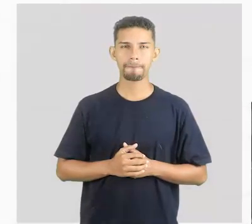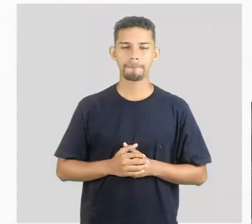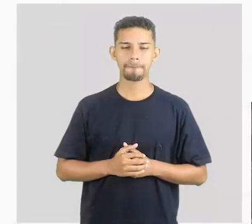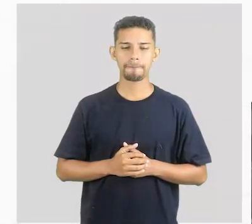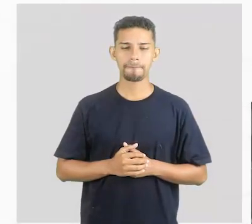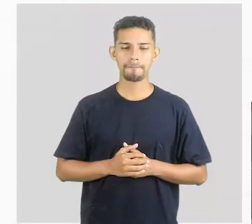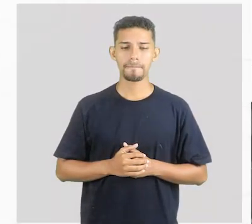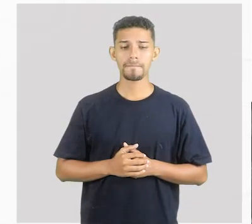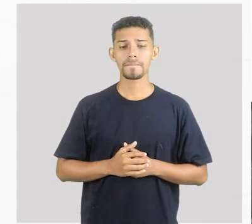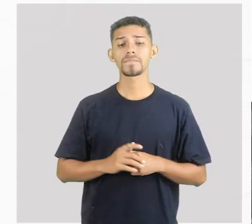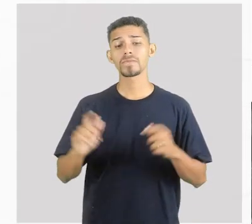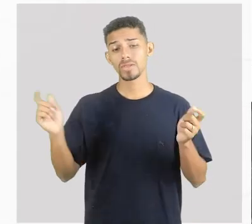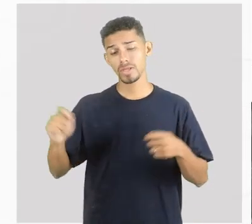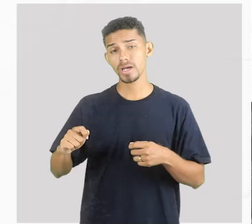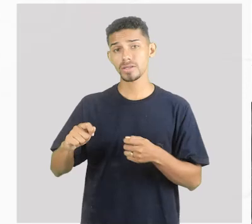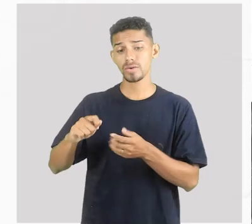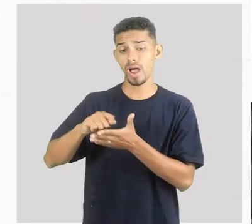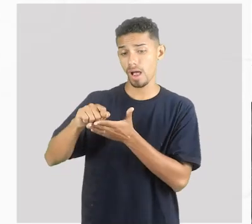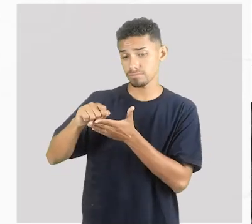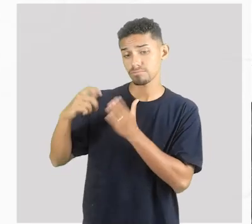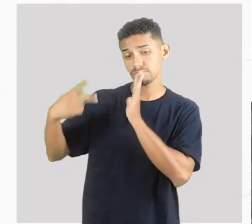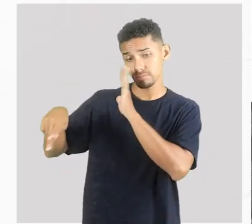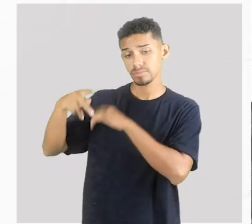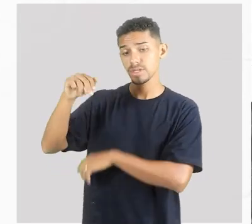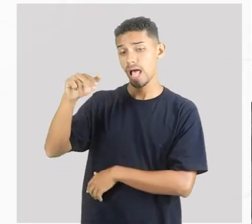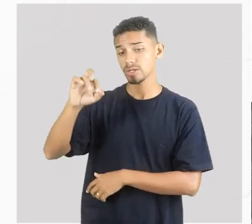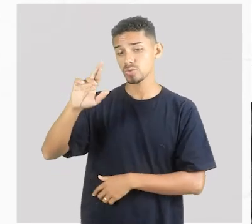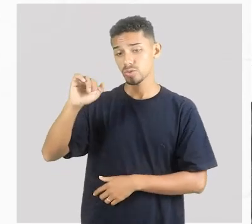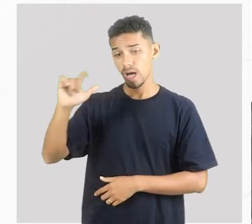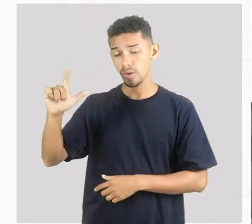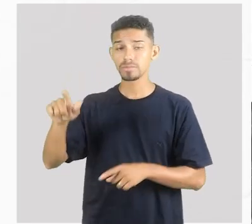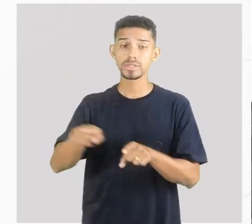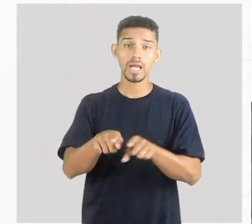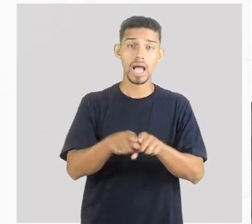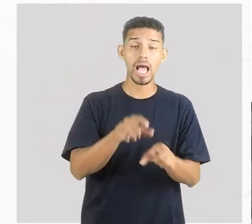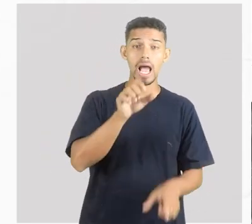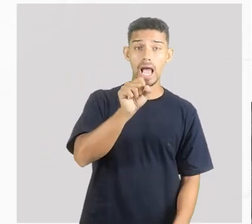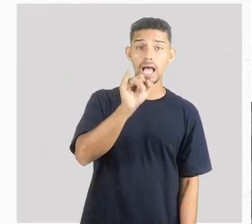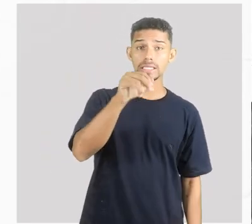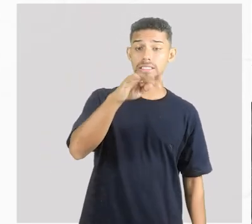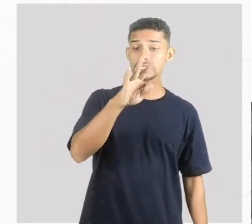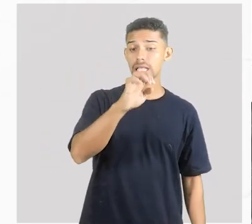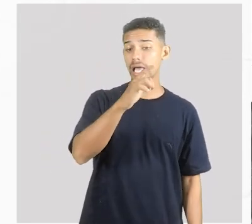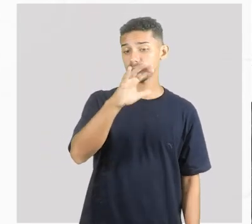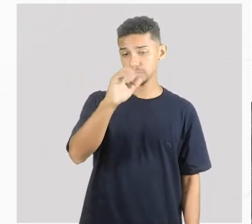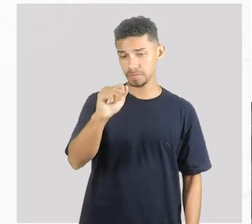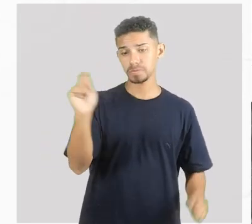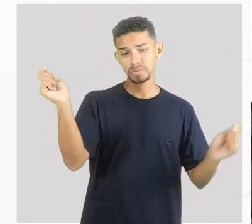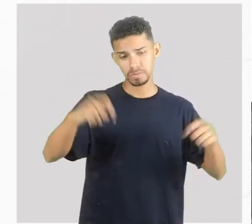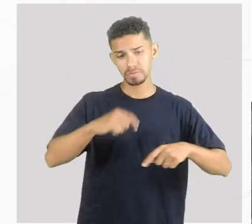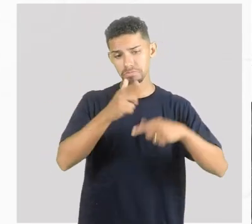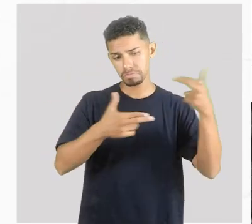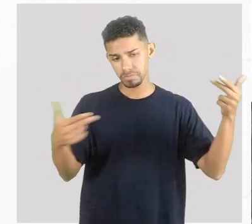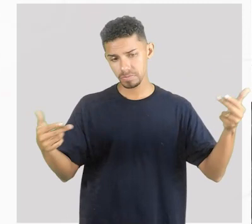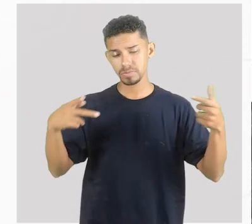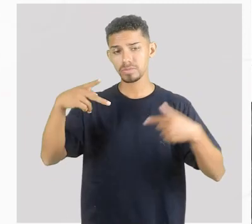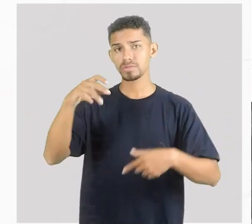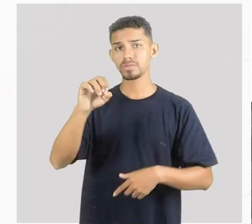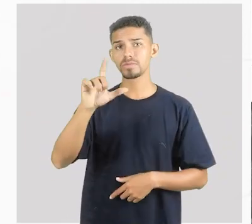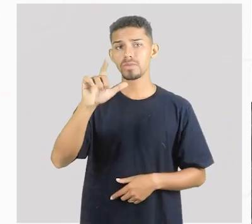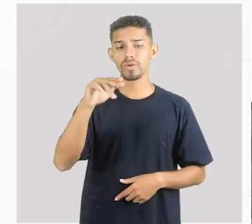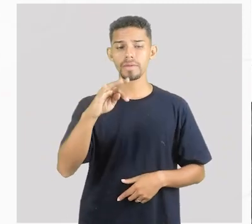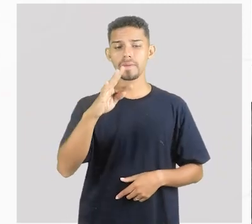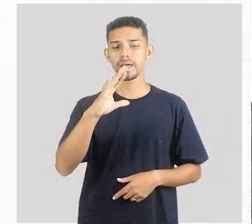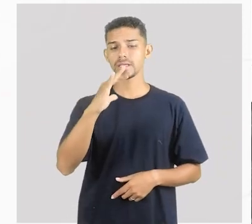Tanto a borracha natural quanto a sintética são materiais poliméricos. O precursor da